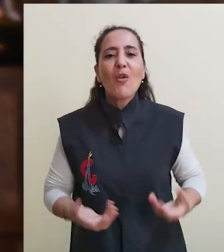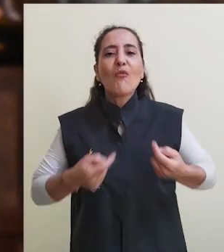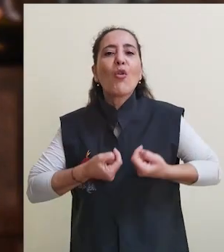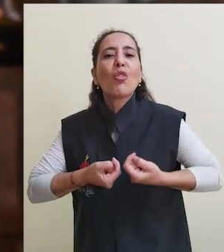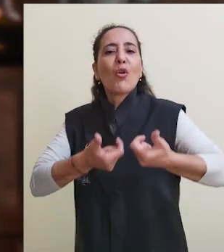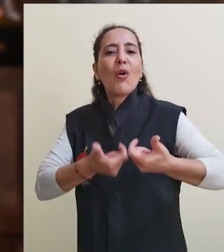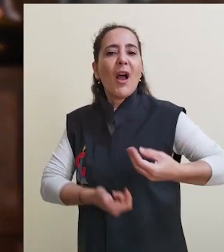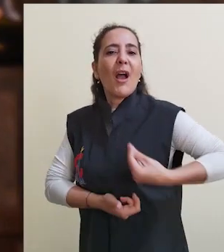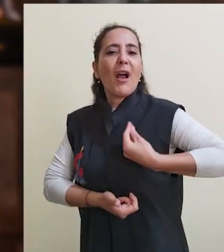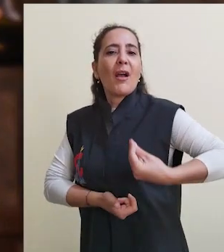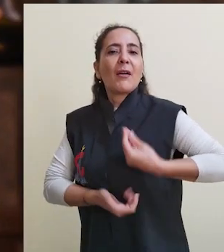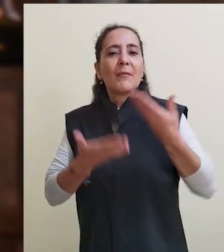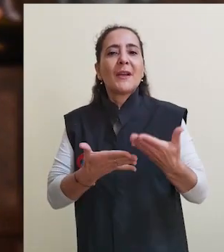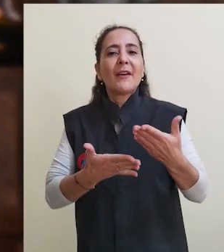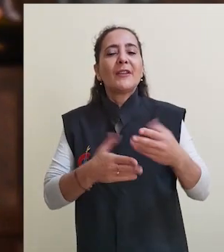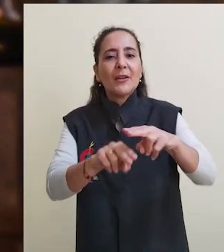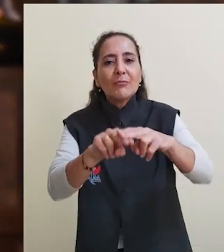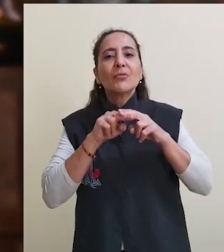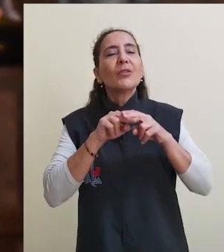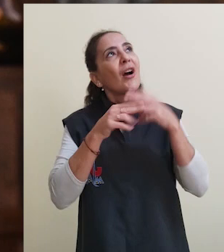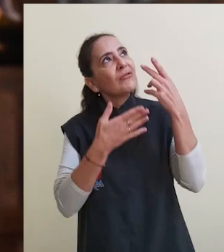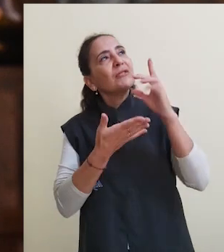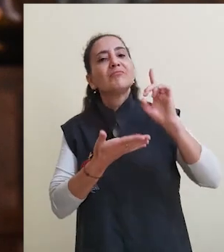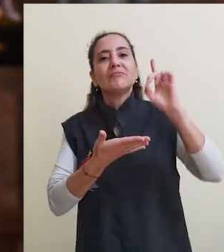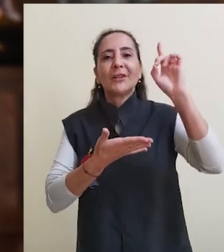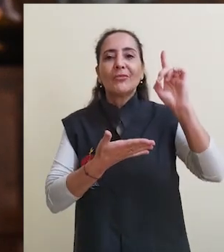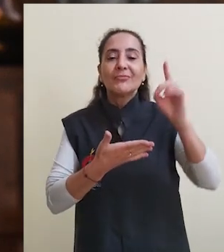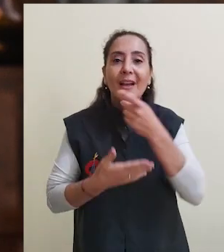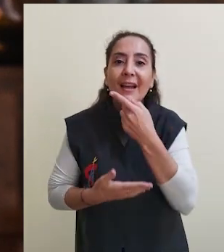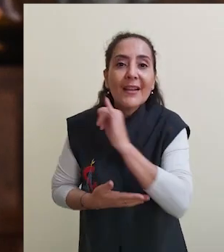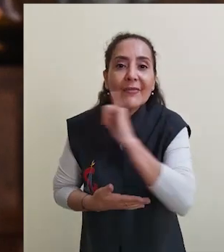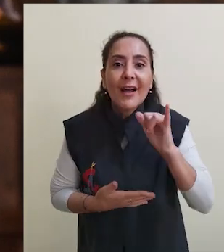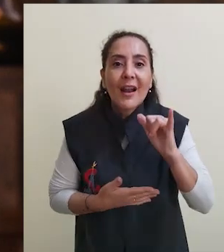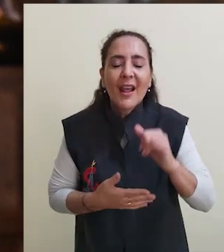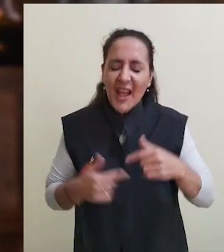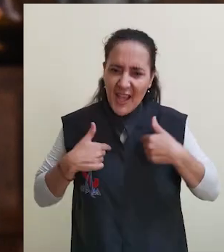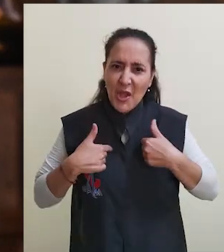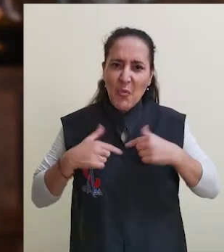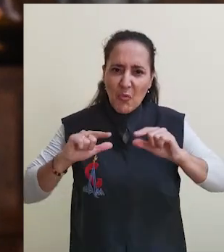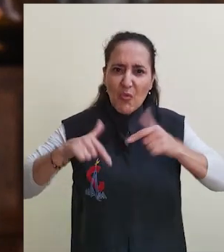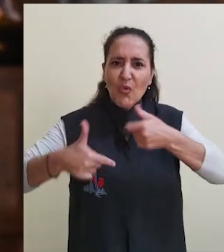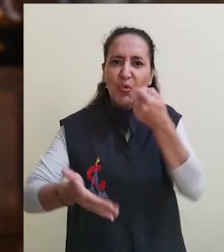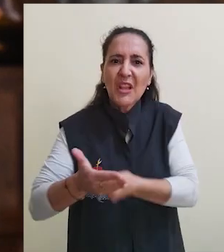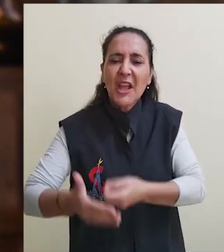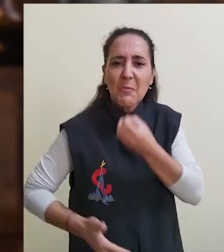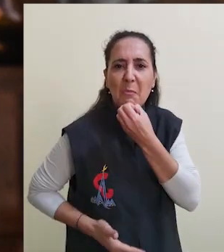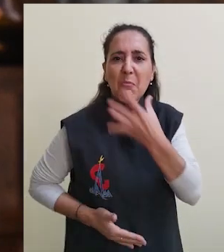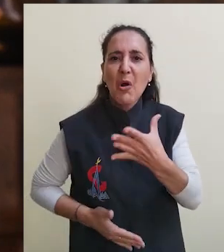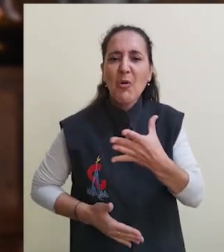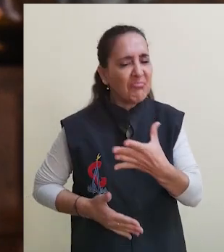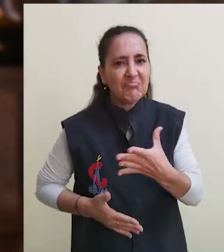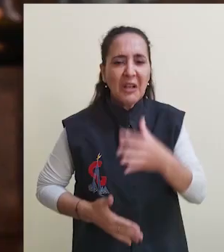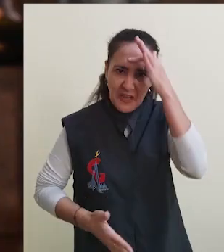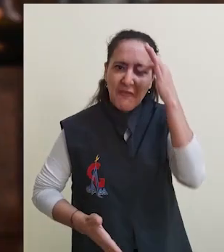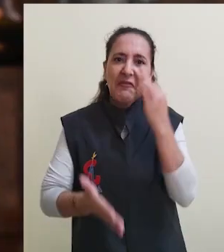derramado em sacrifício, como Jesus se derramou em sacrifício. Aí Paulo vai dizer, caríssimo, combati o bom combate,